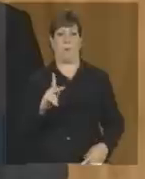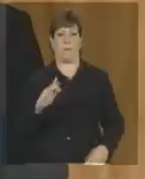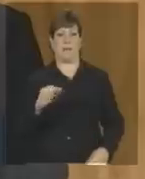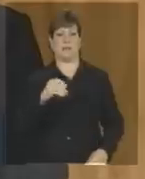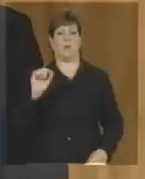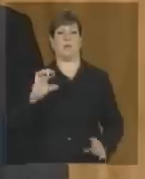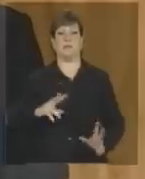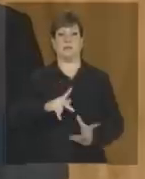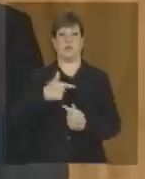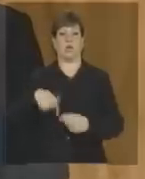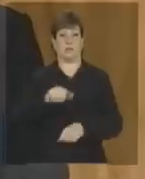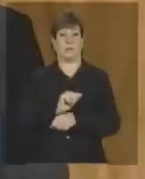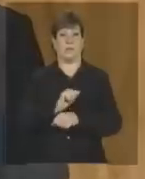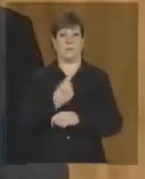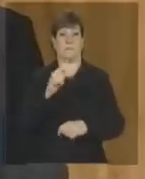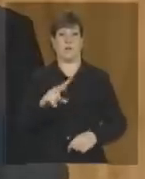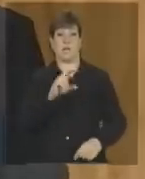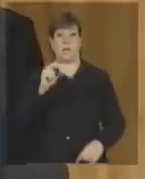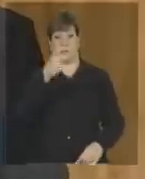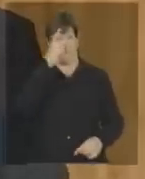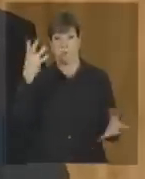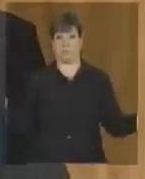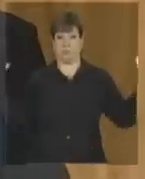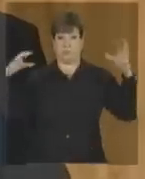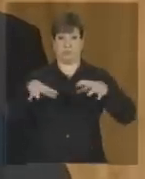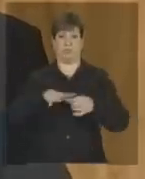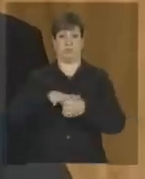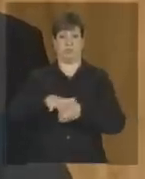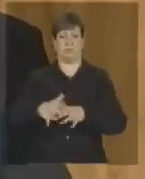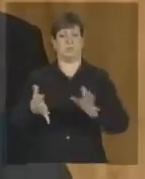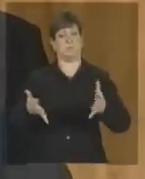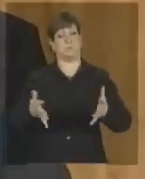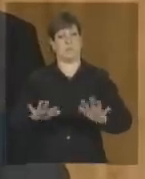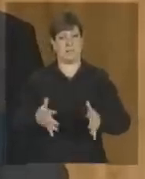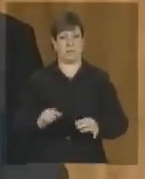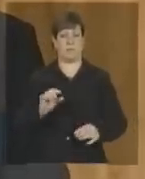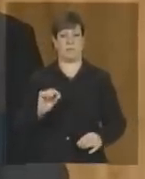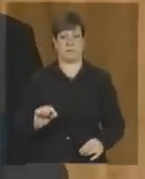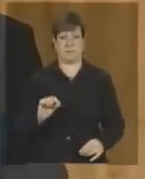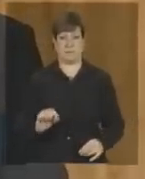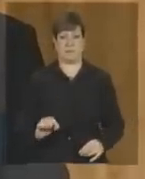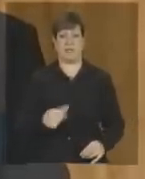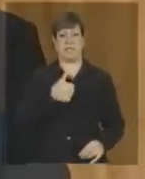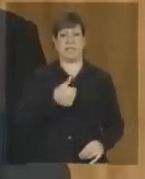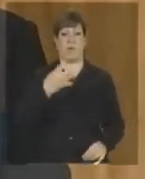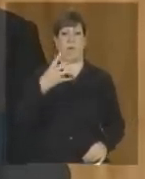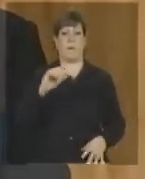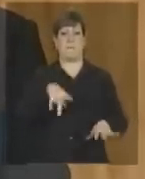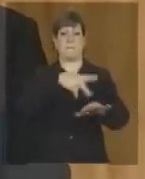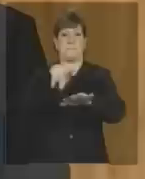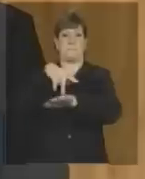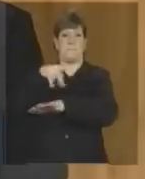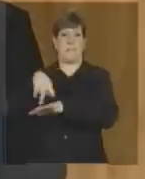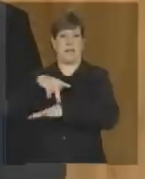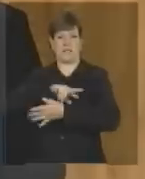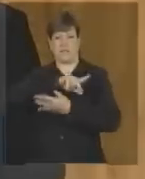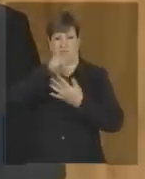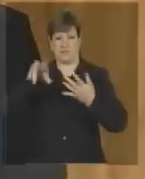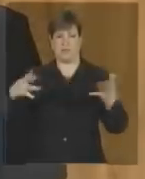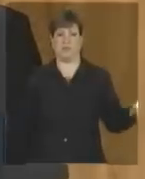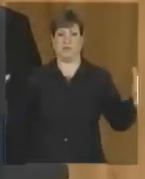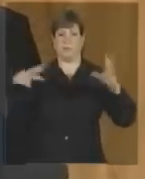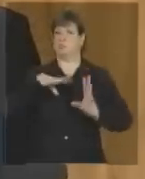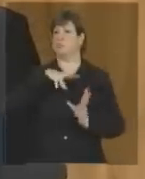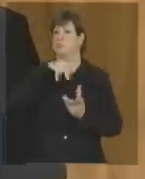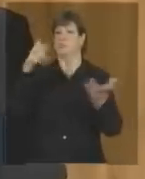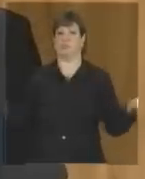cerca de 1.500 pessoas vão participar, de aproximadamente 140 países, de todas as partes do